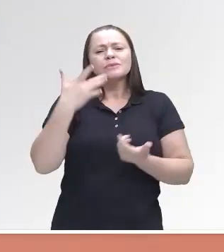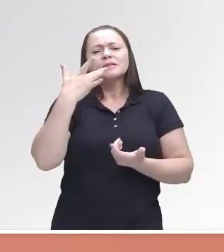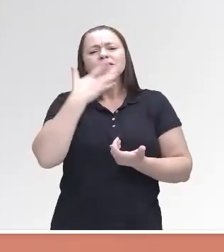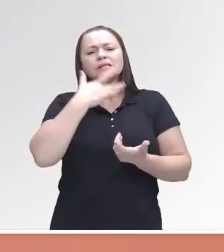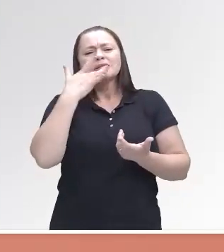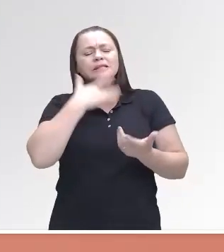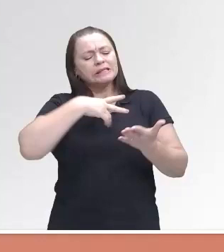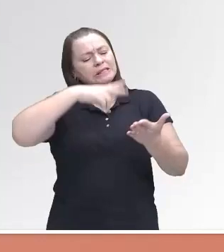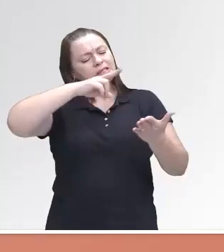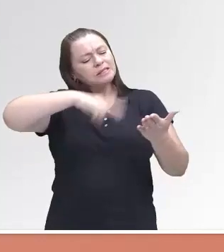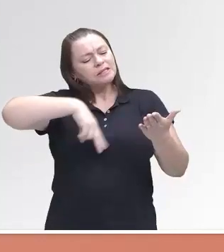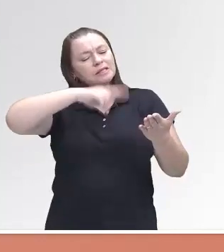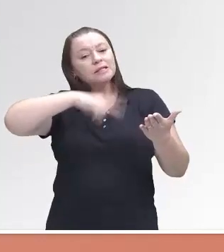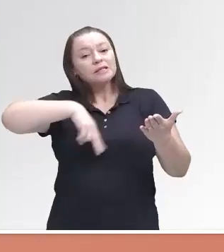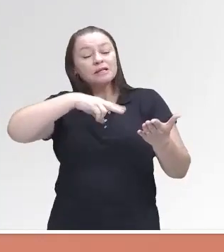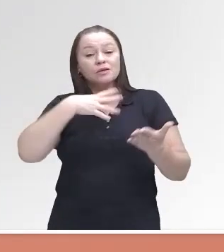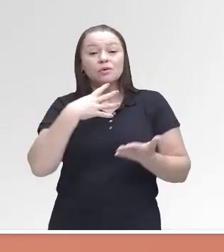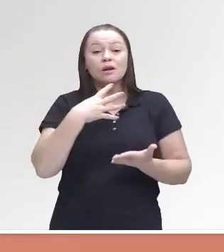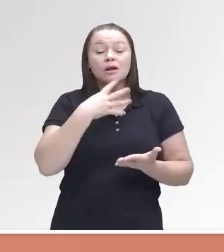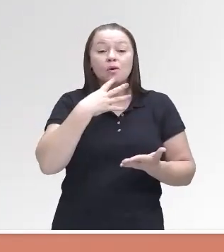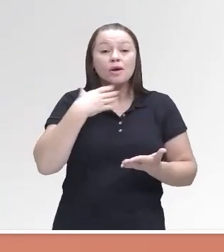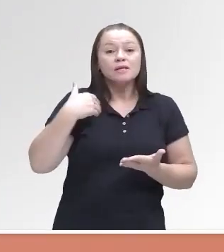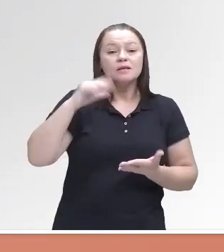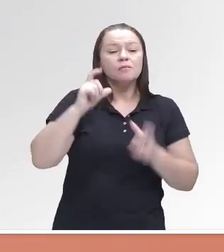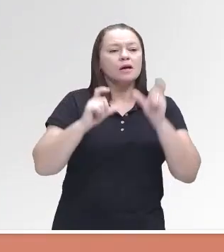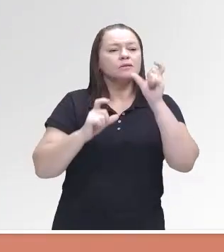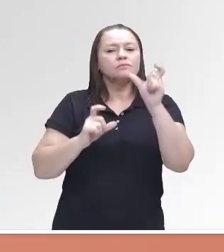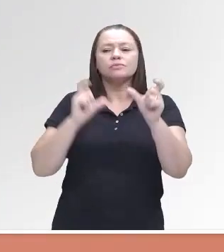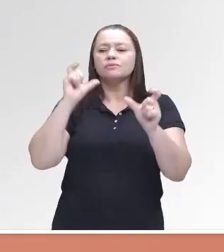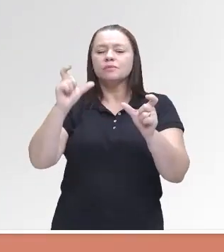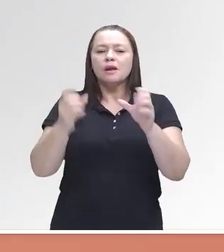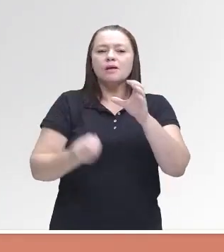leitura, conhecendo mais palavras de origem